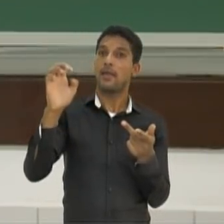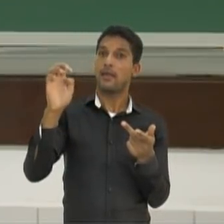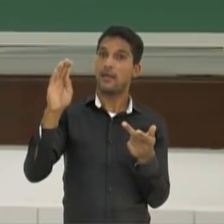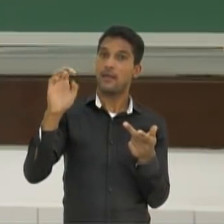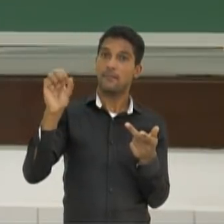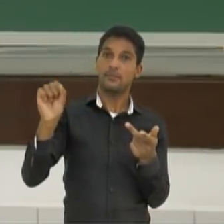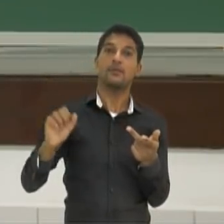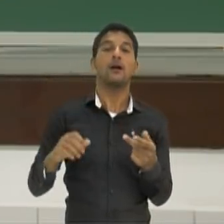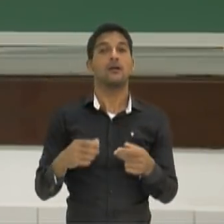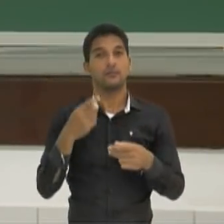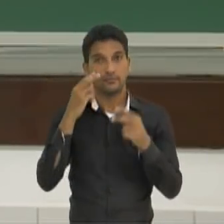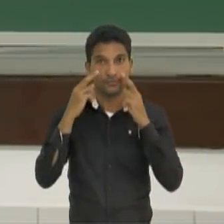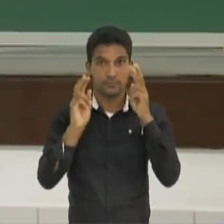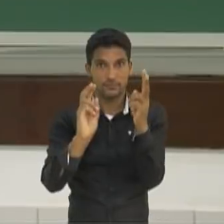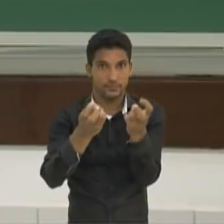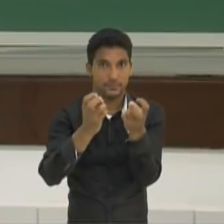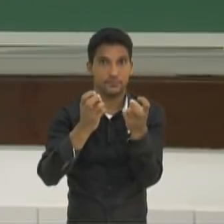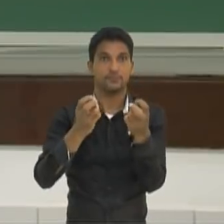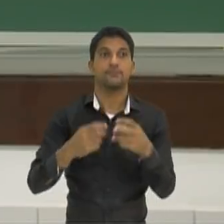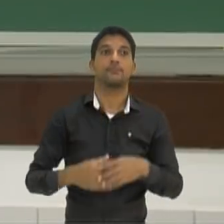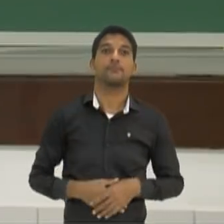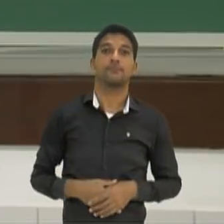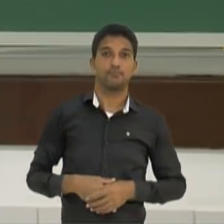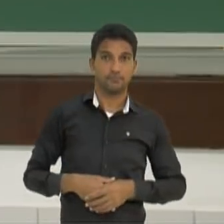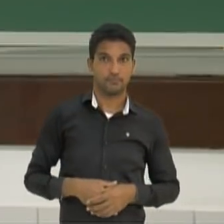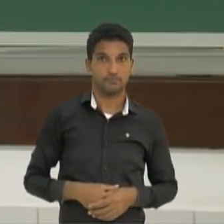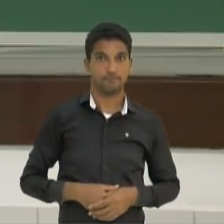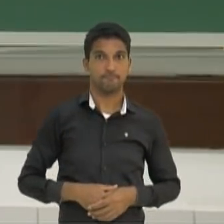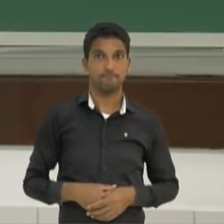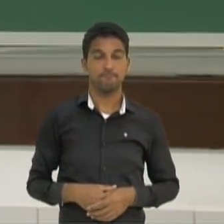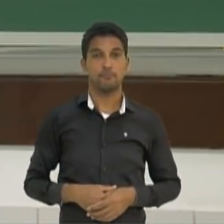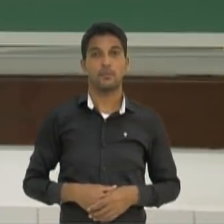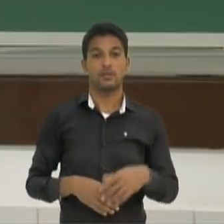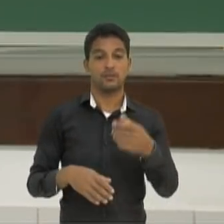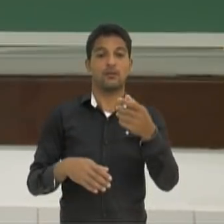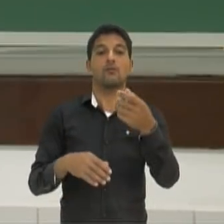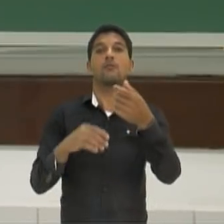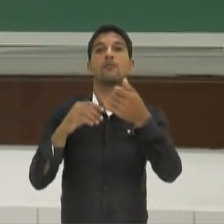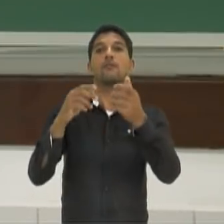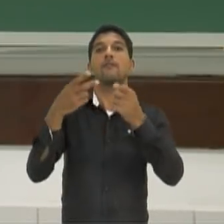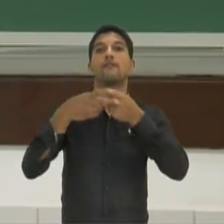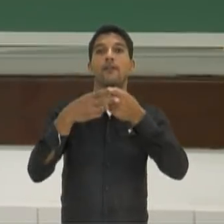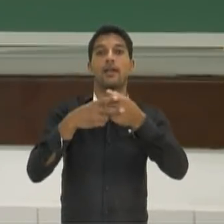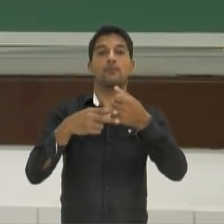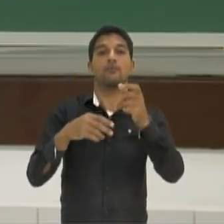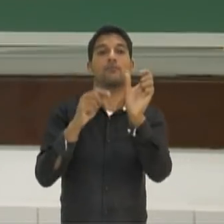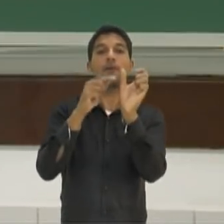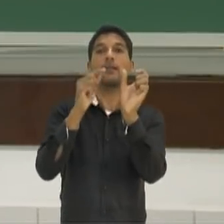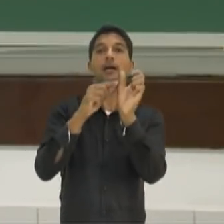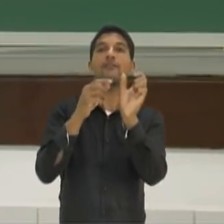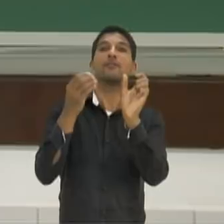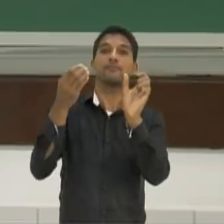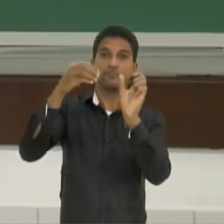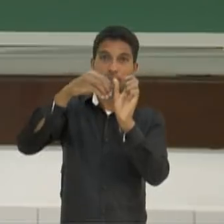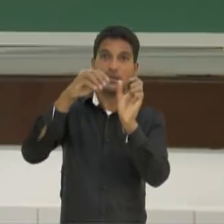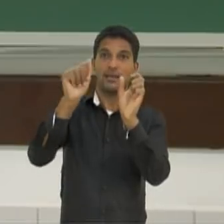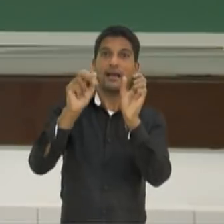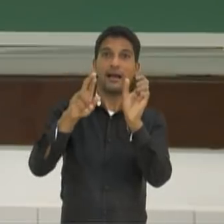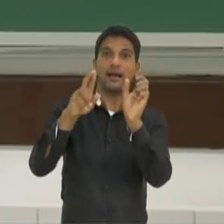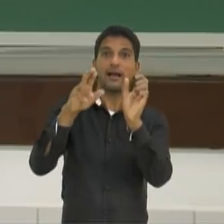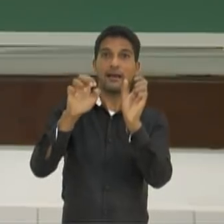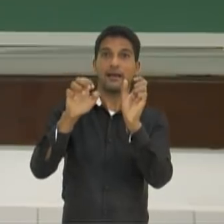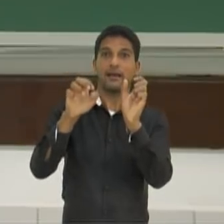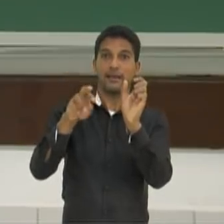tu te divertes, ele se diverte, é um verbo reflexivo, né? Então terminou em ar, er ou ir, a gente tem que é primeira, segunda e terceira